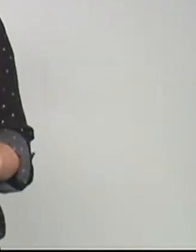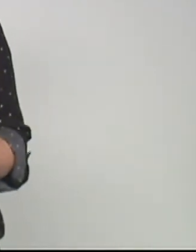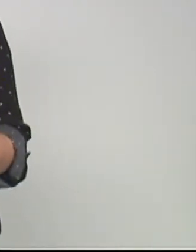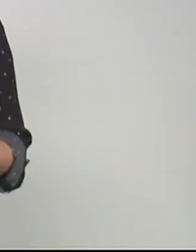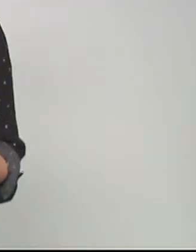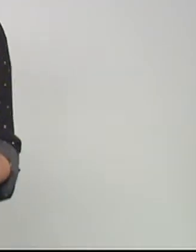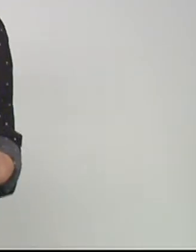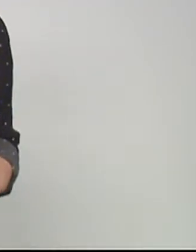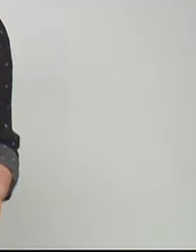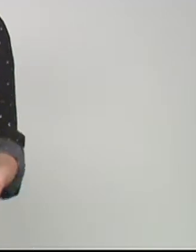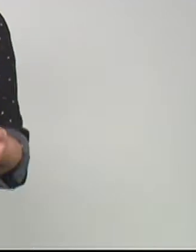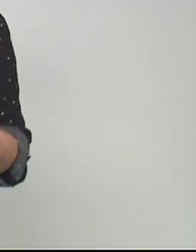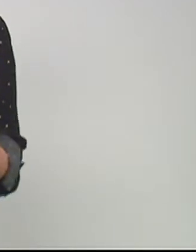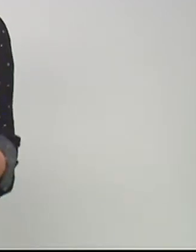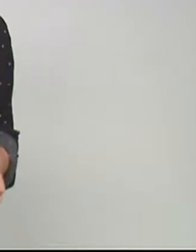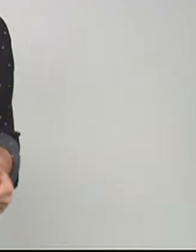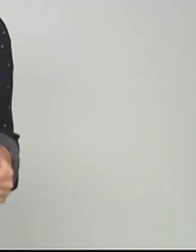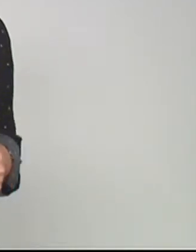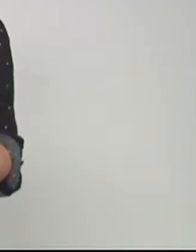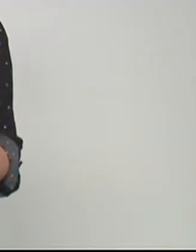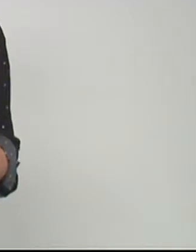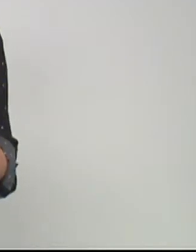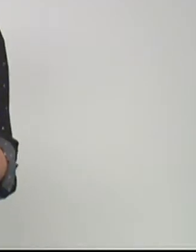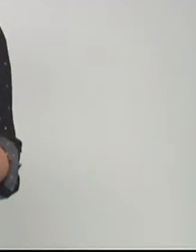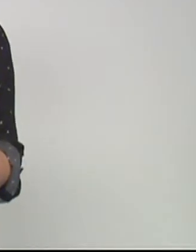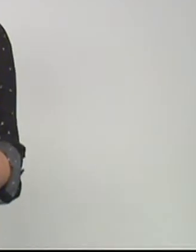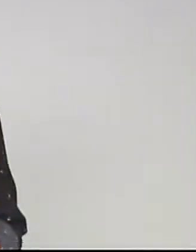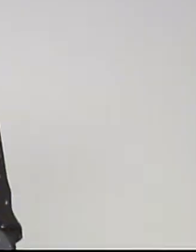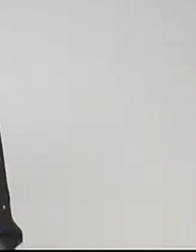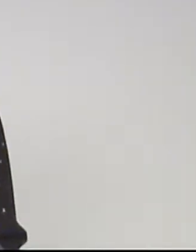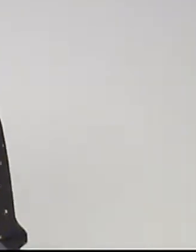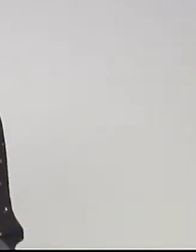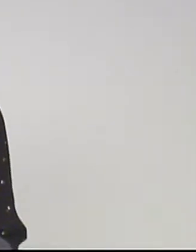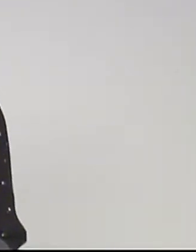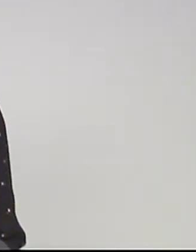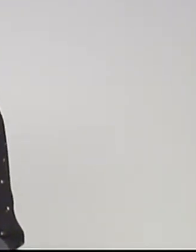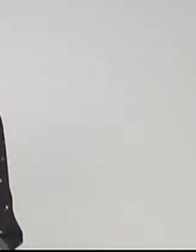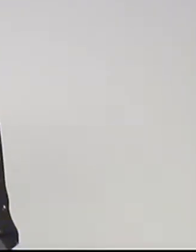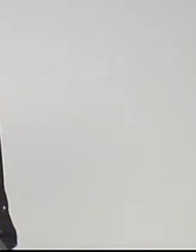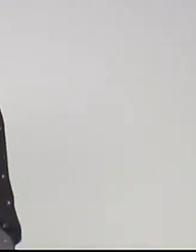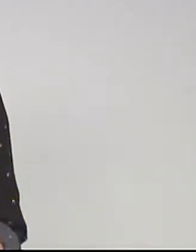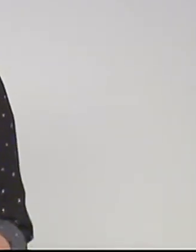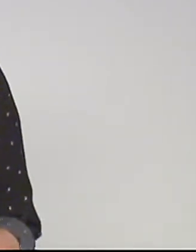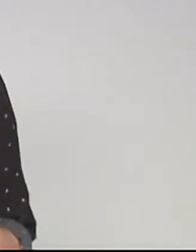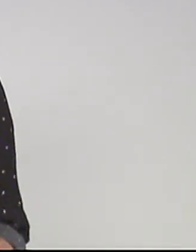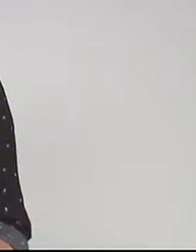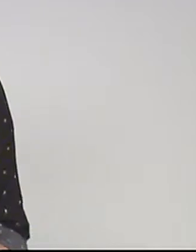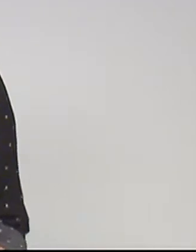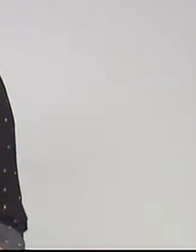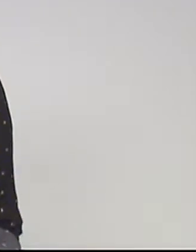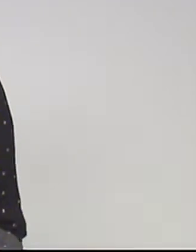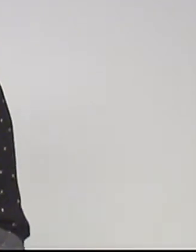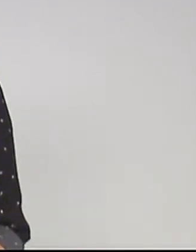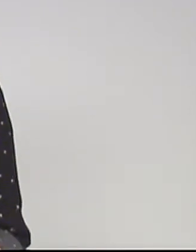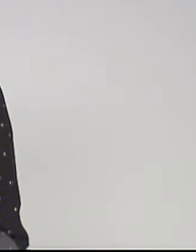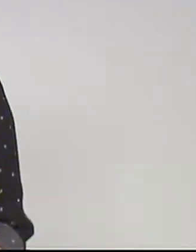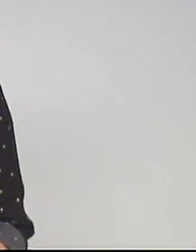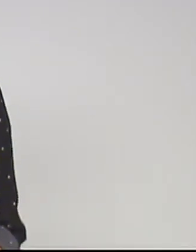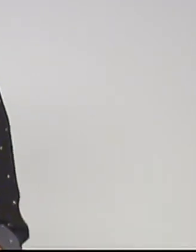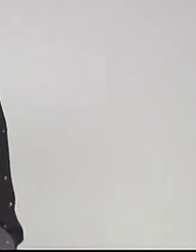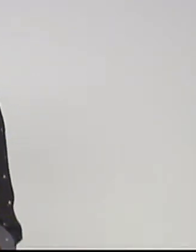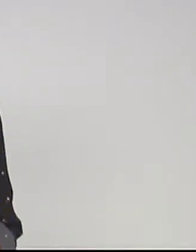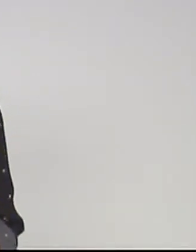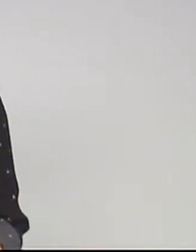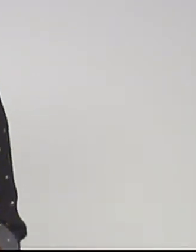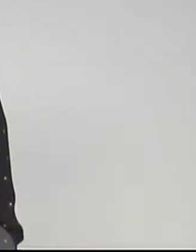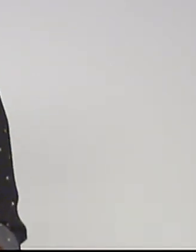realizadas durante a concepção, produção e execução do curso. A interação ocorre na relação entre os estudantes, os